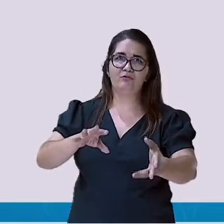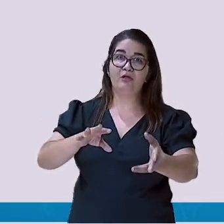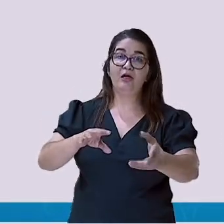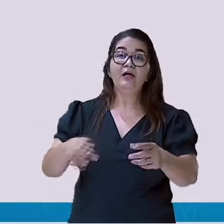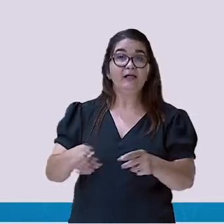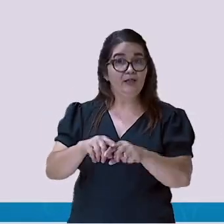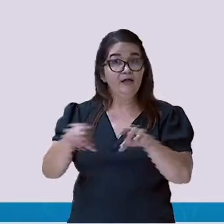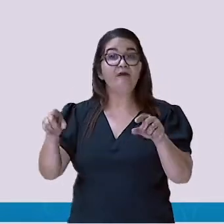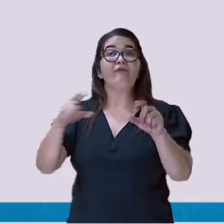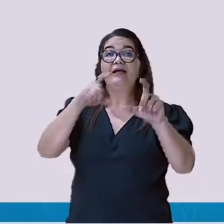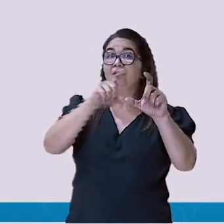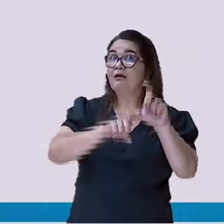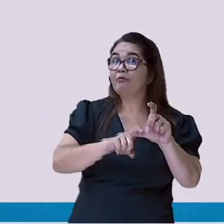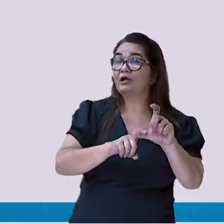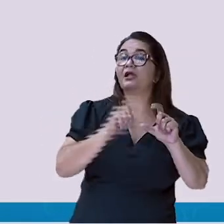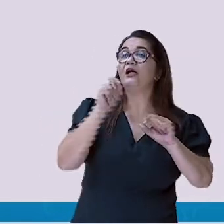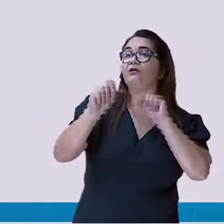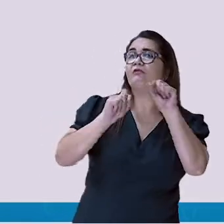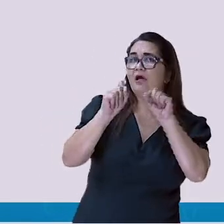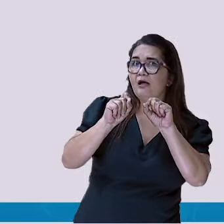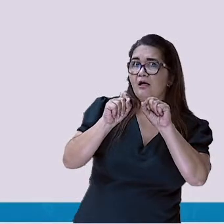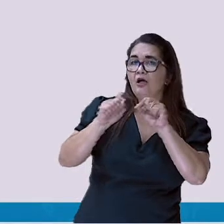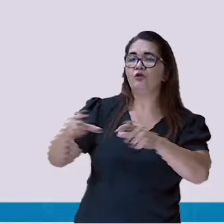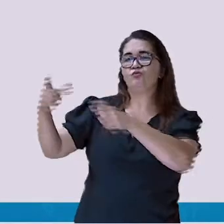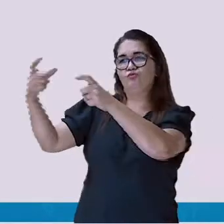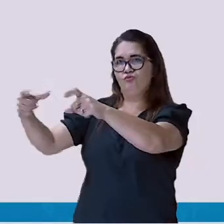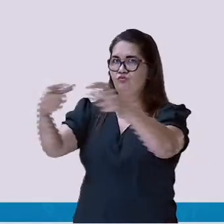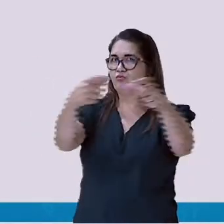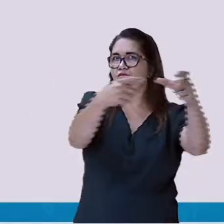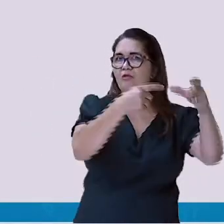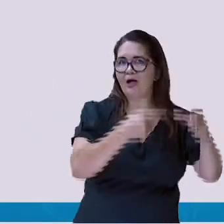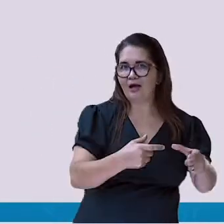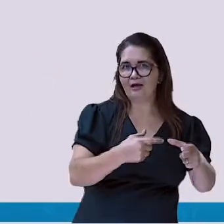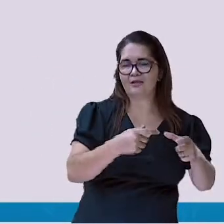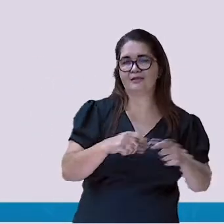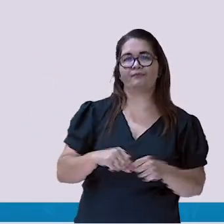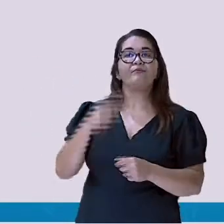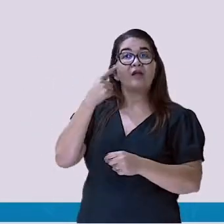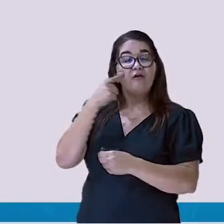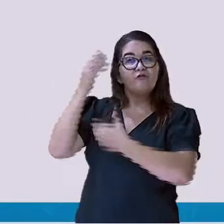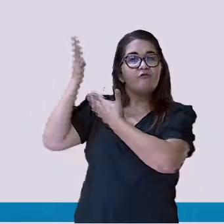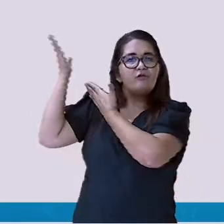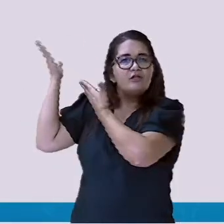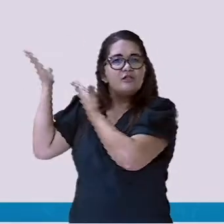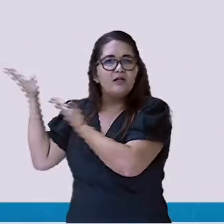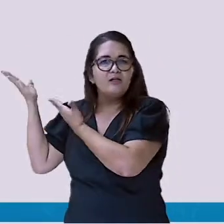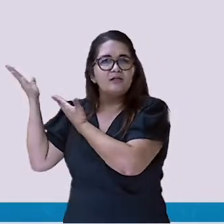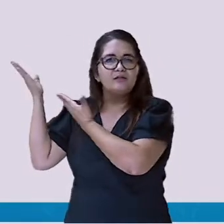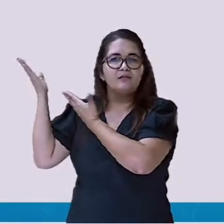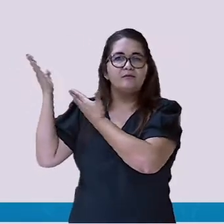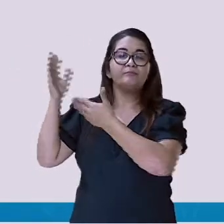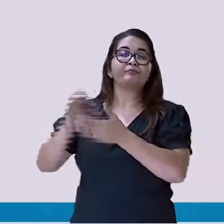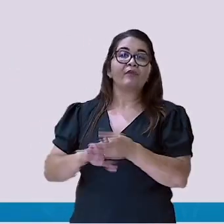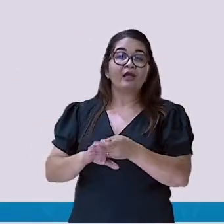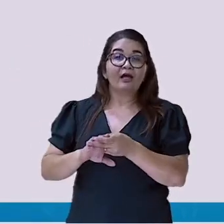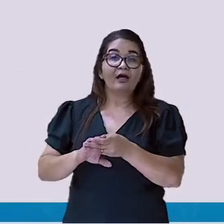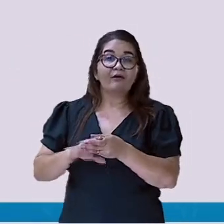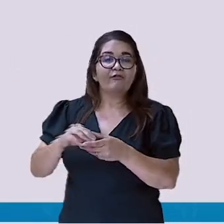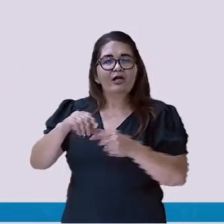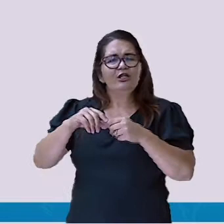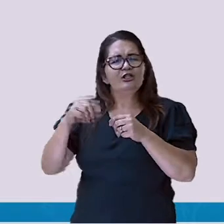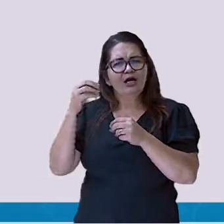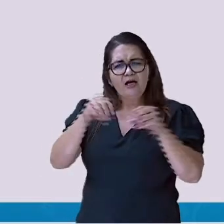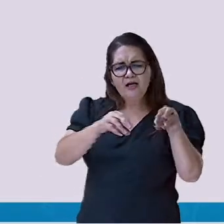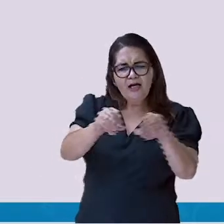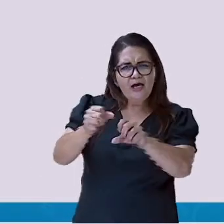tem a formação campestre. A formação campestre ou herbácea, A principal característica dela é uma